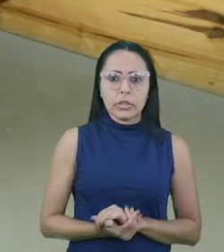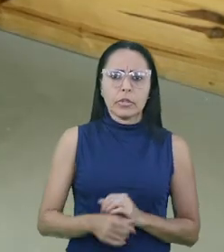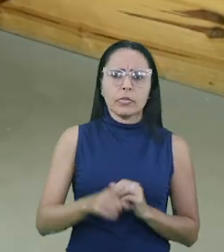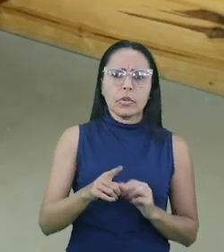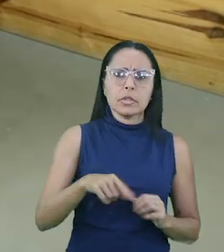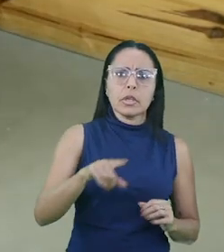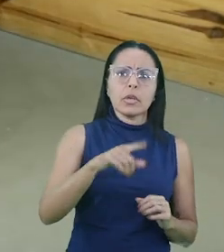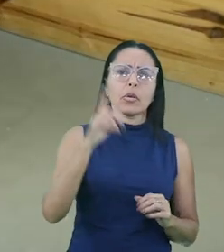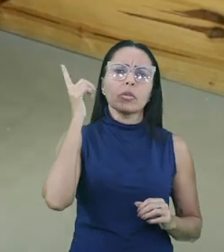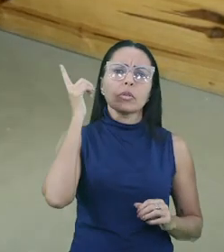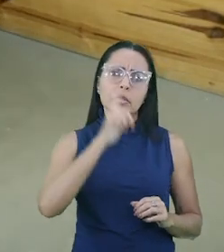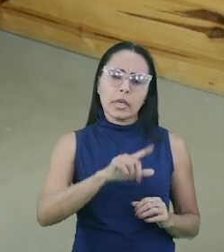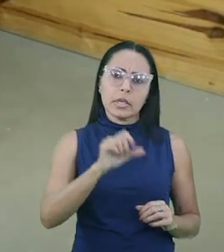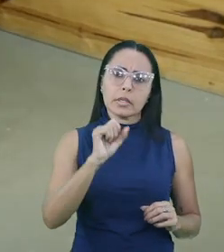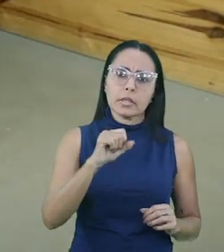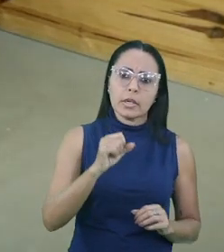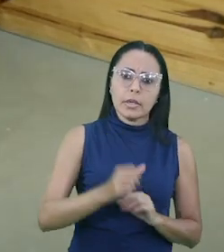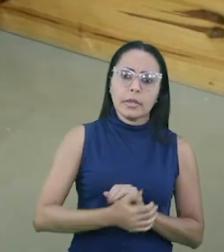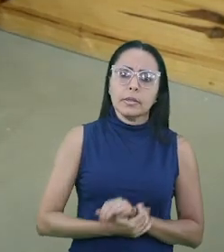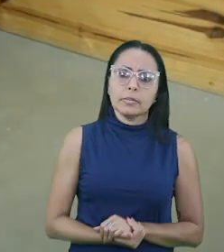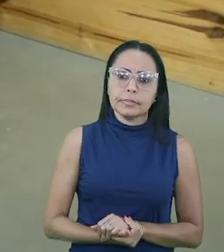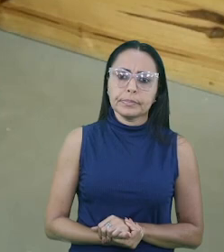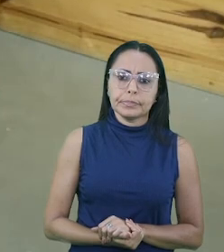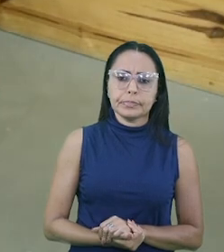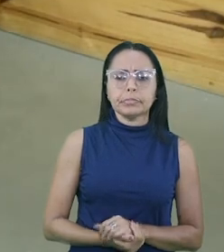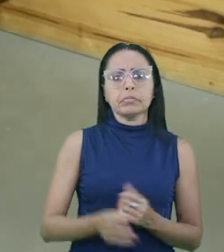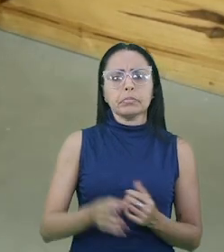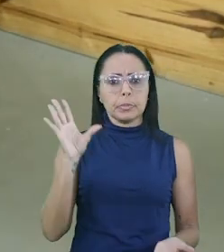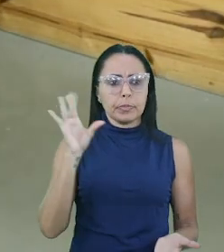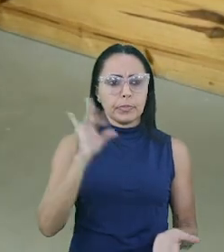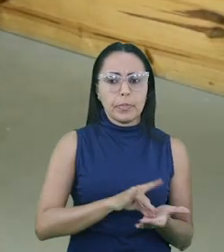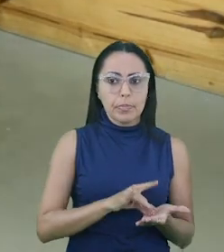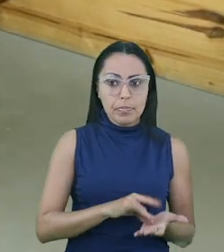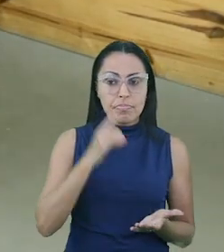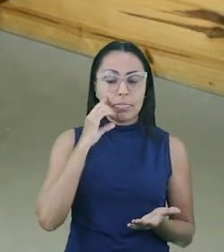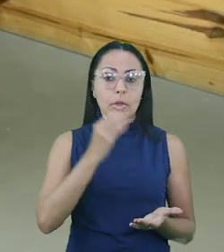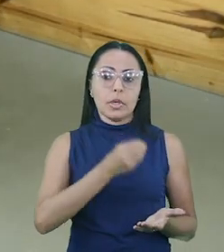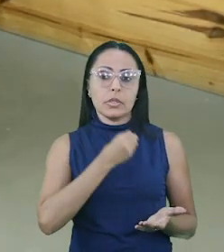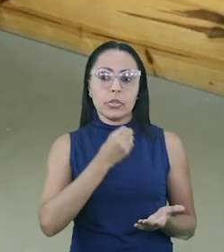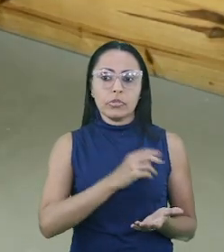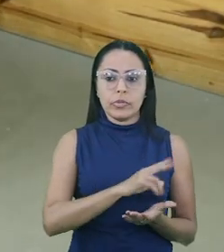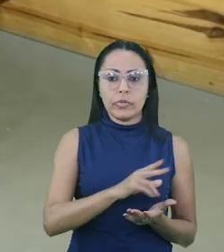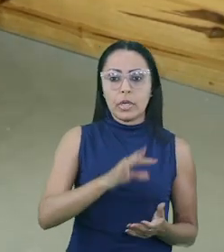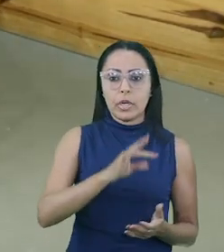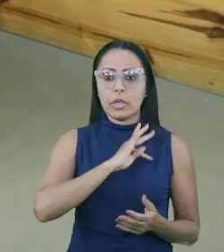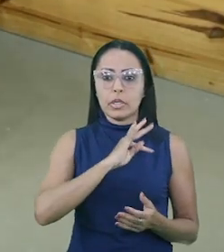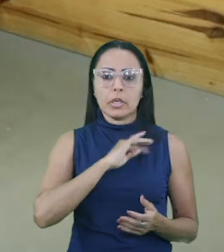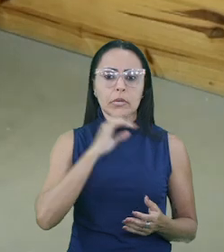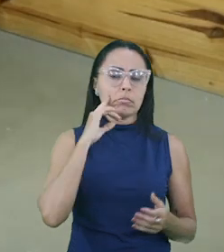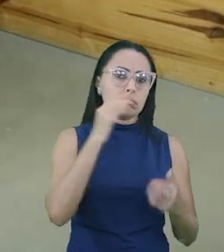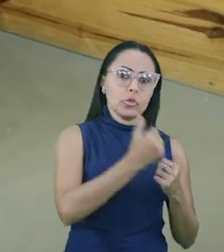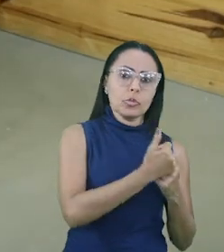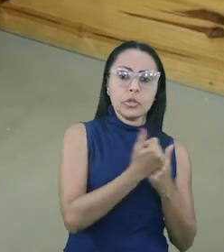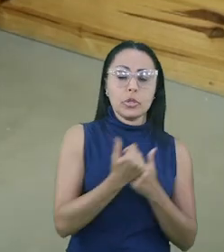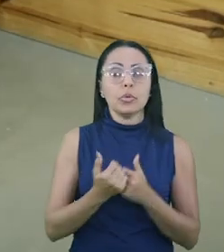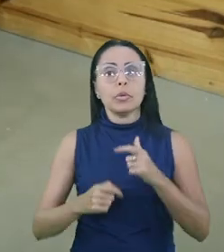produzir artesanalmente, né? Com certeza. Existem várias técnicas, inclusive, substituindo alguns desses materiais. Por exemplo,